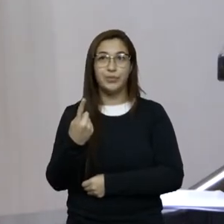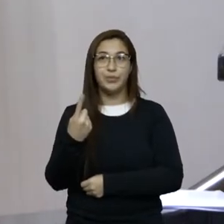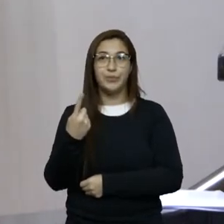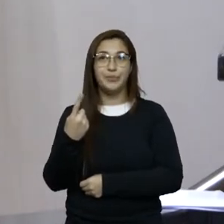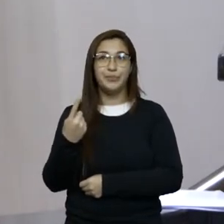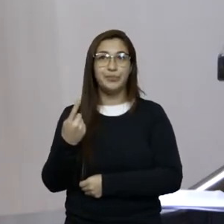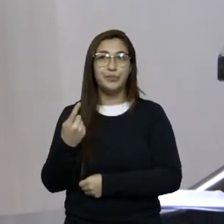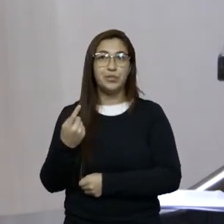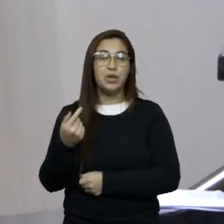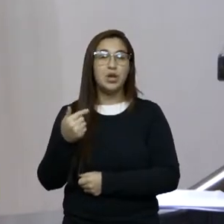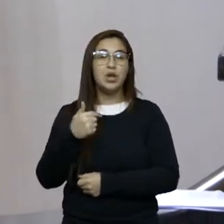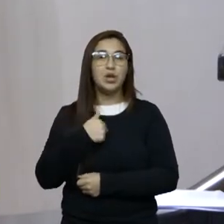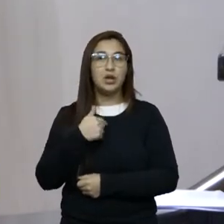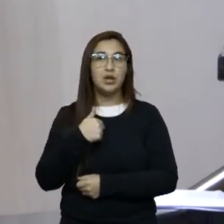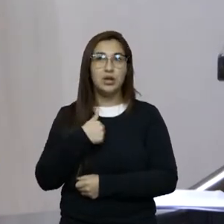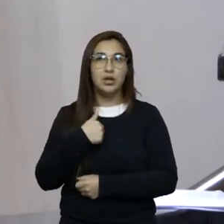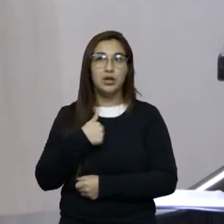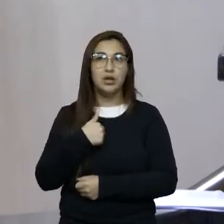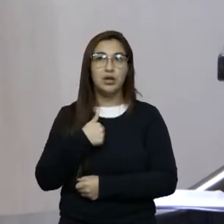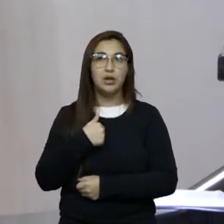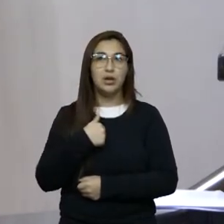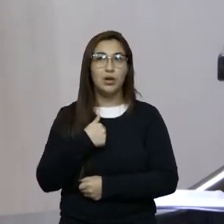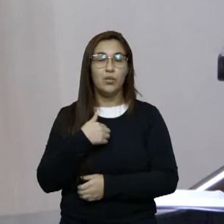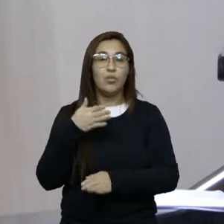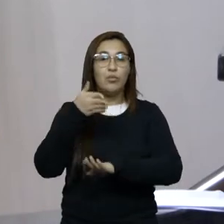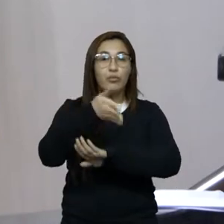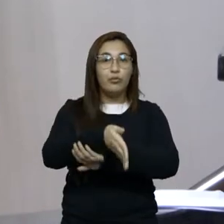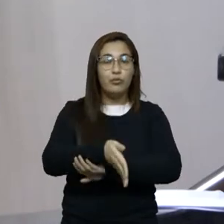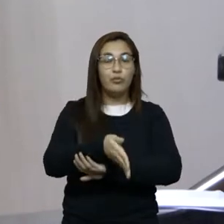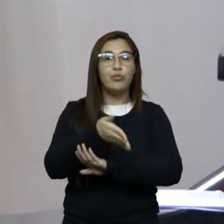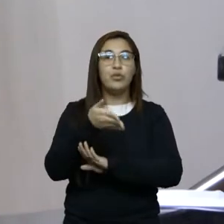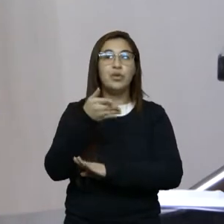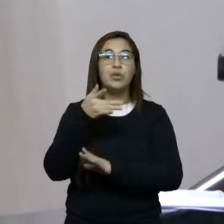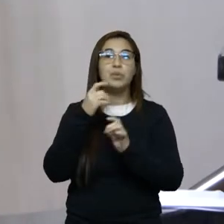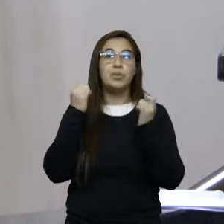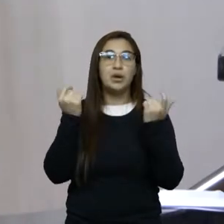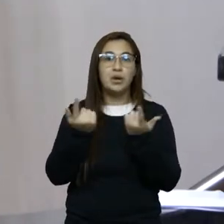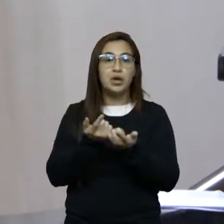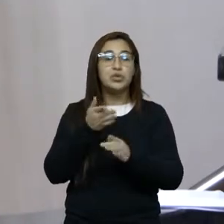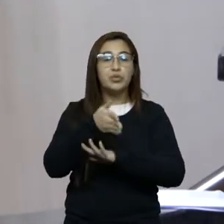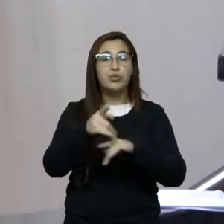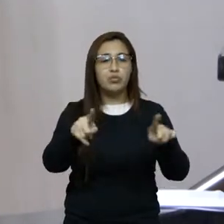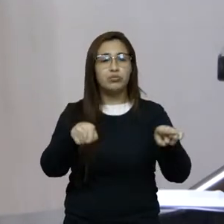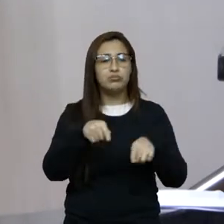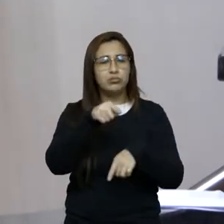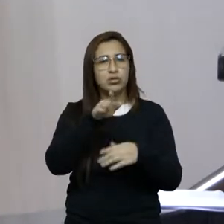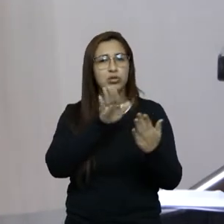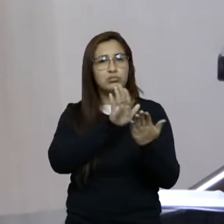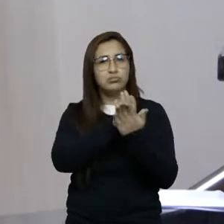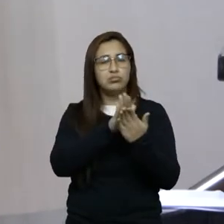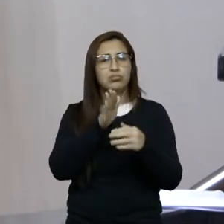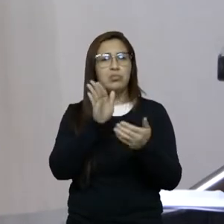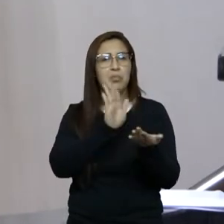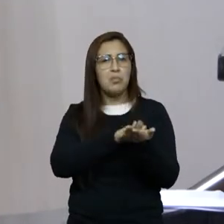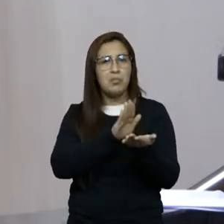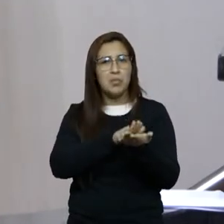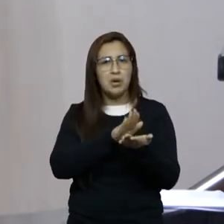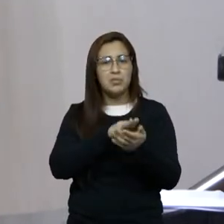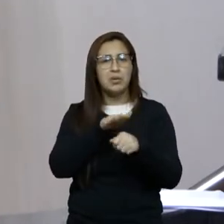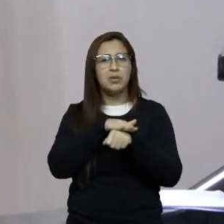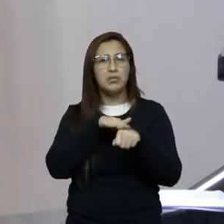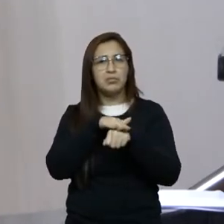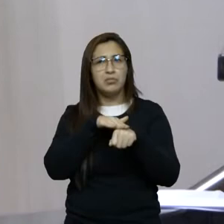eu fiz questão de eu sair de casa e me dirigi para saber desativa e direto ao gabinete Deputado Mauro de Nadal e parabenizá-los